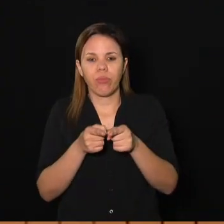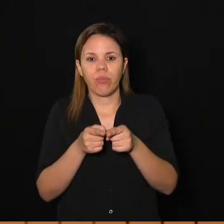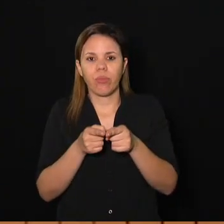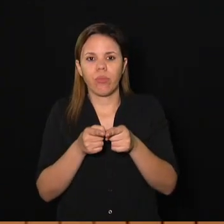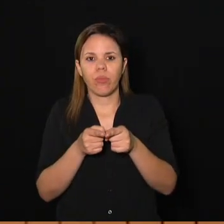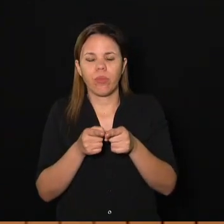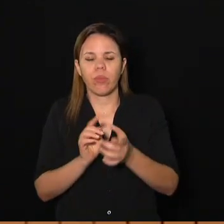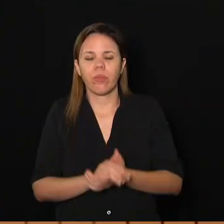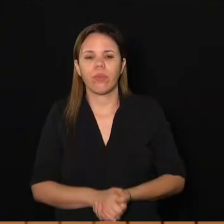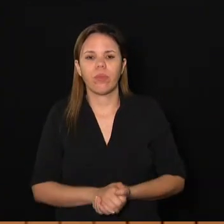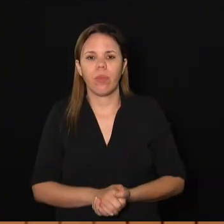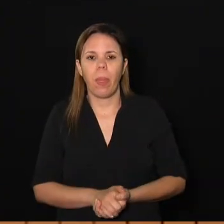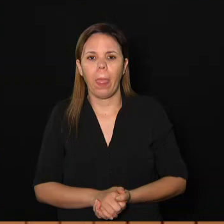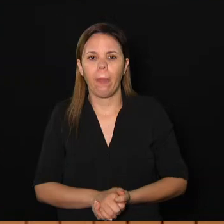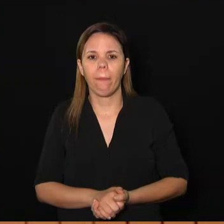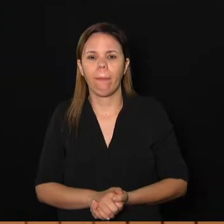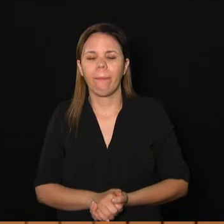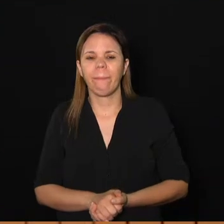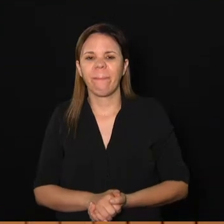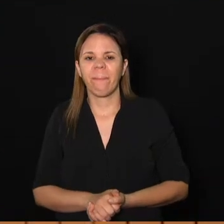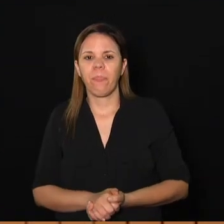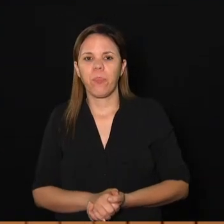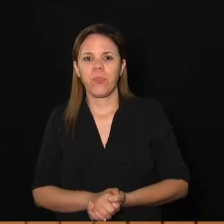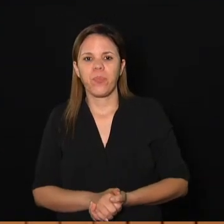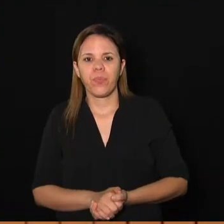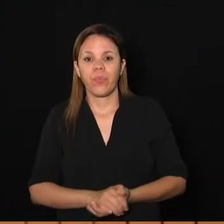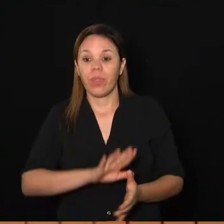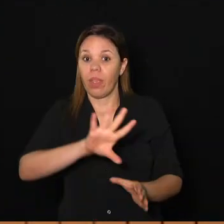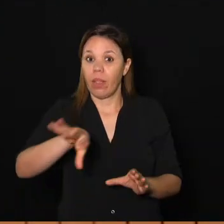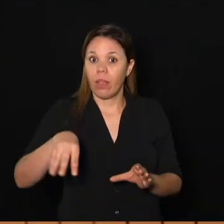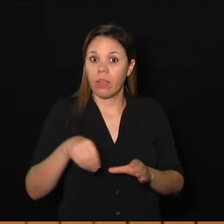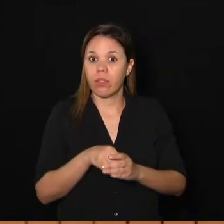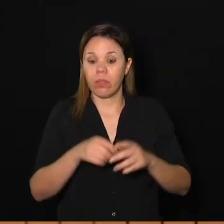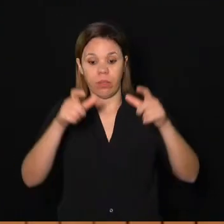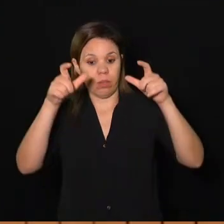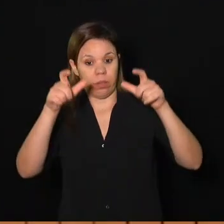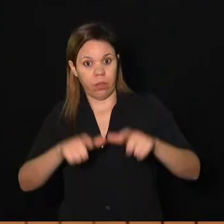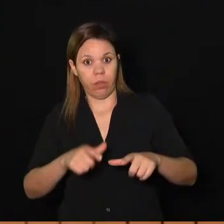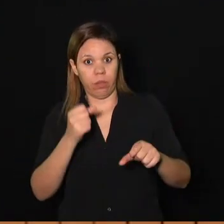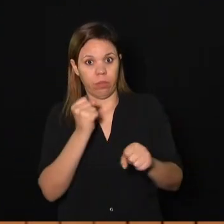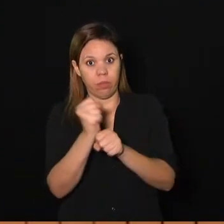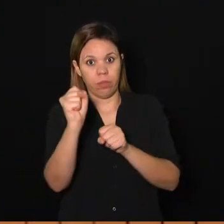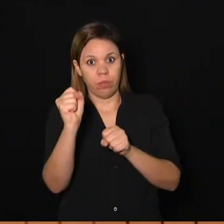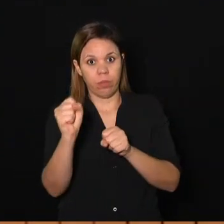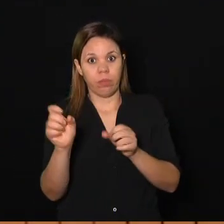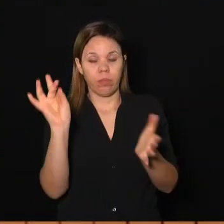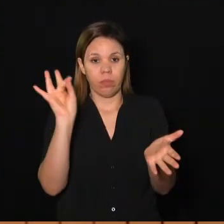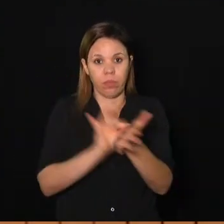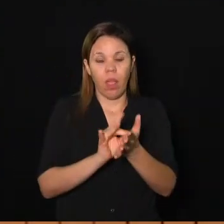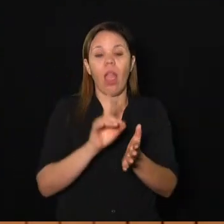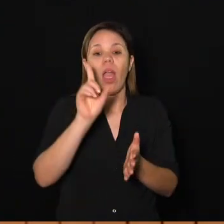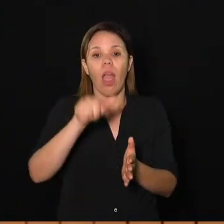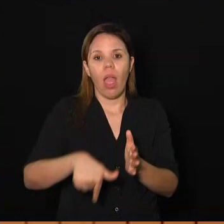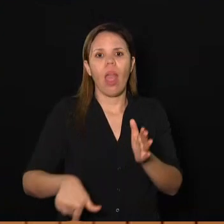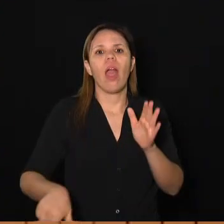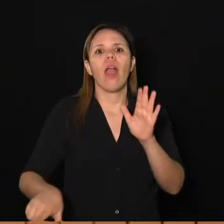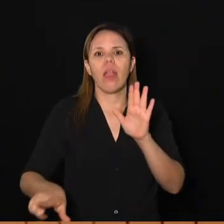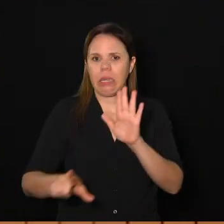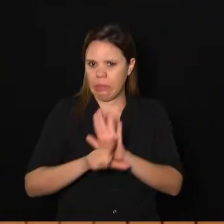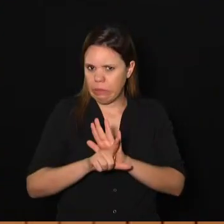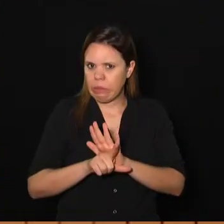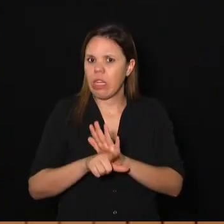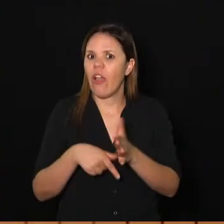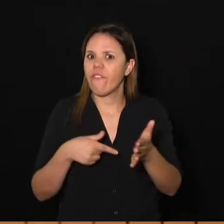foi otorgado a instalação de gabinetes optométricos é constitucional e legal já foi afirmado pela